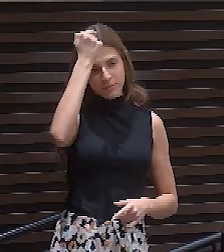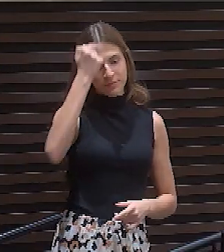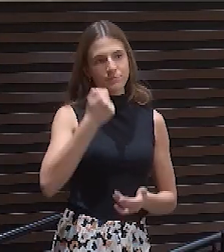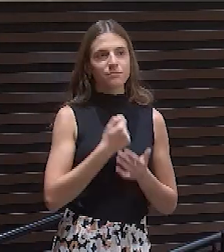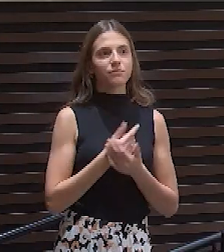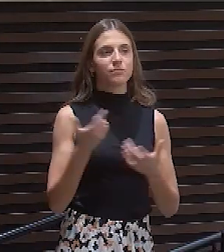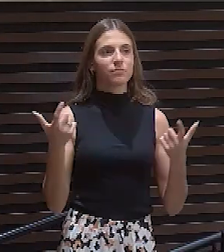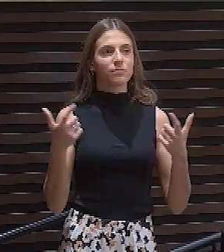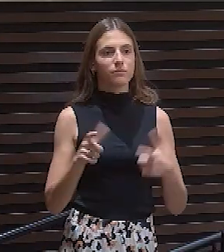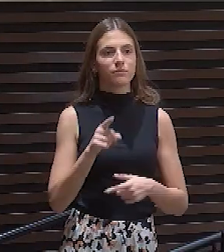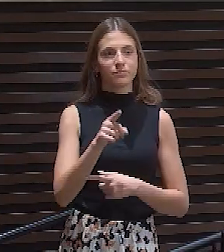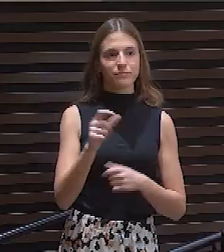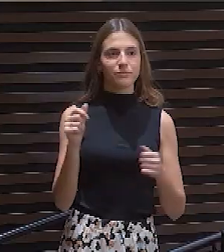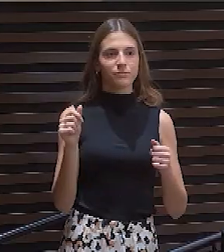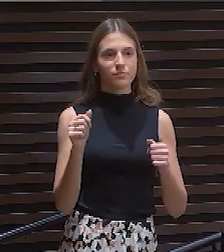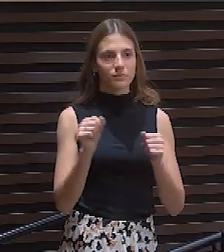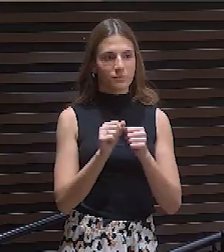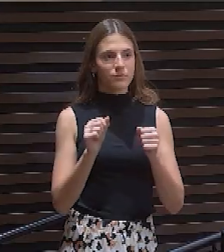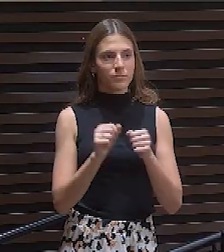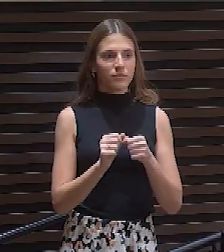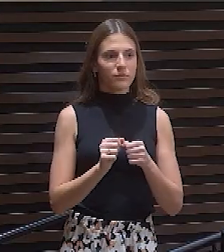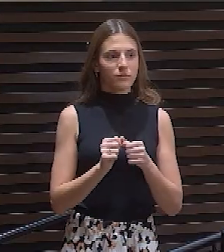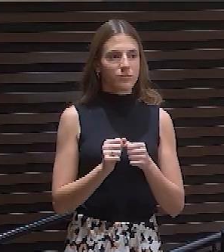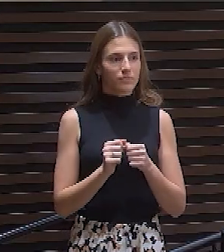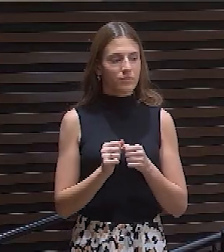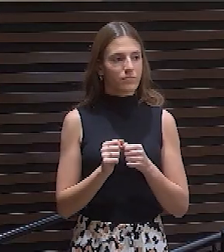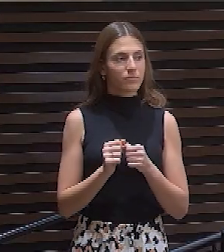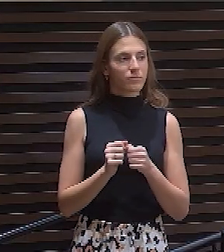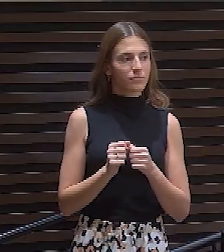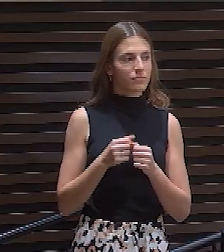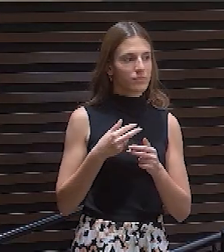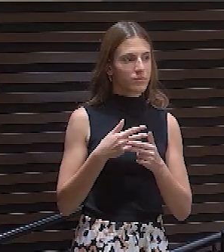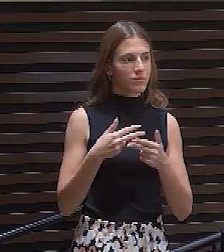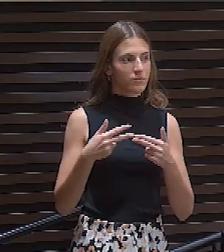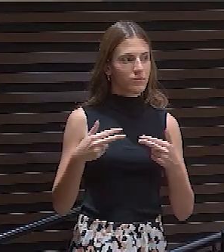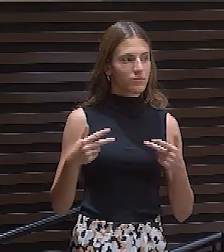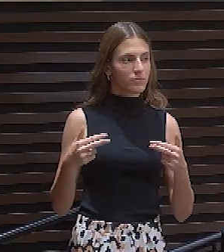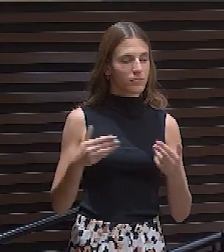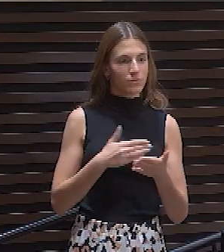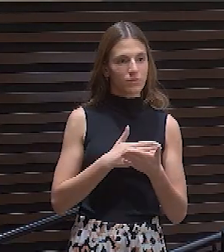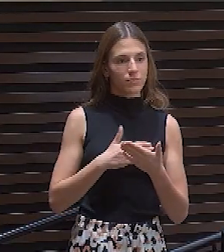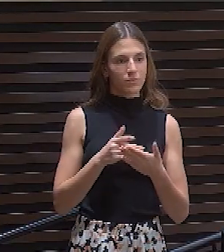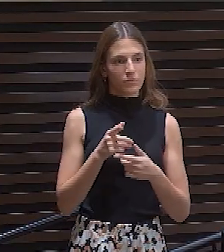Onde você vai fazer o negócio no comércio, você tem que estar descalço,